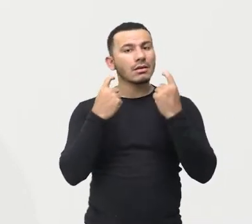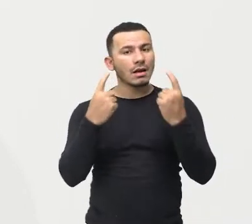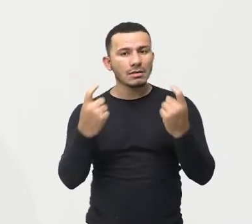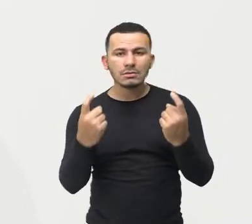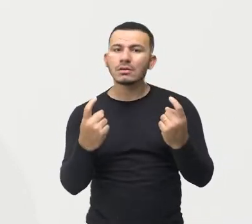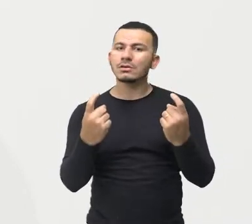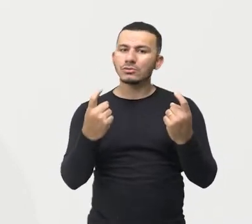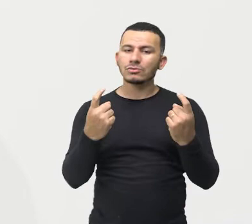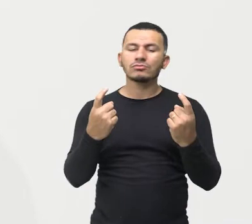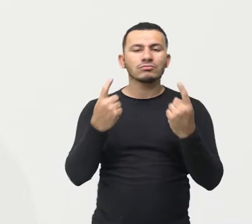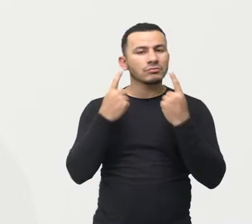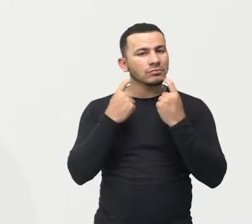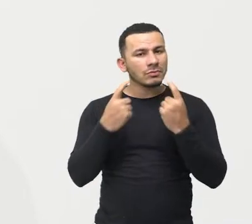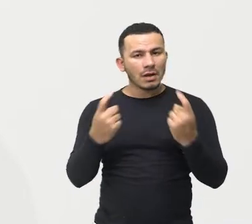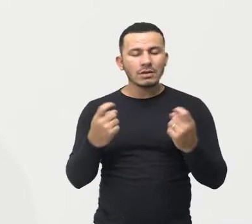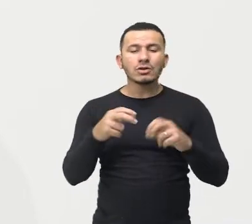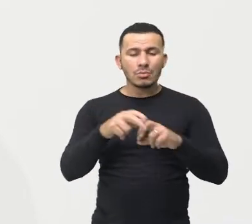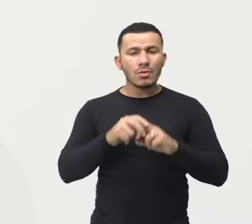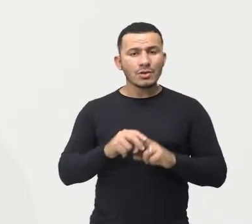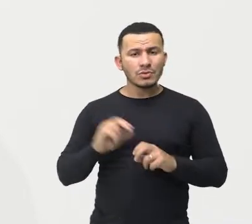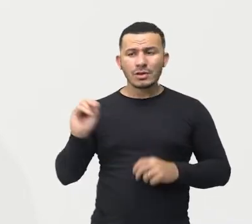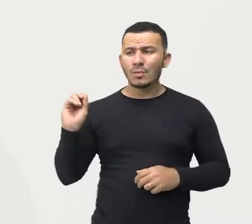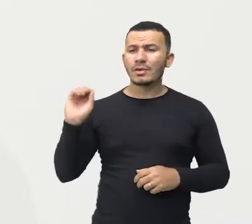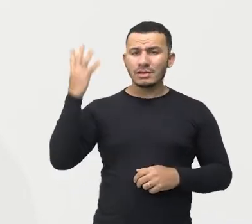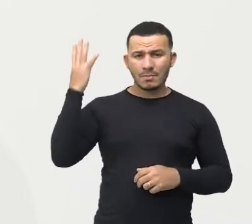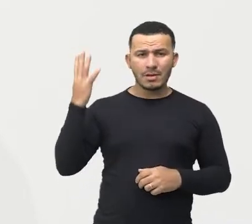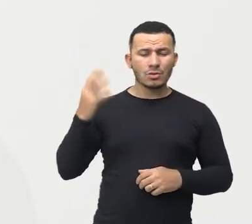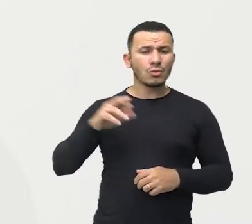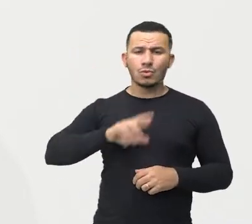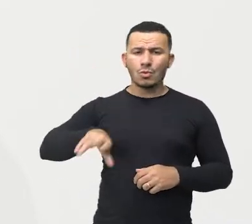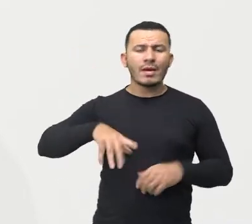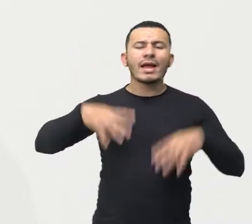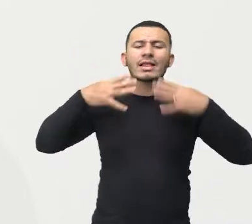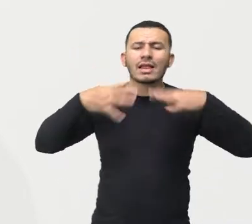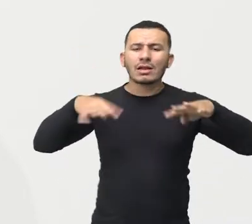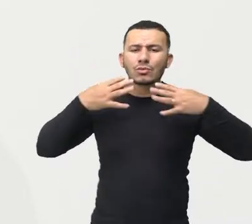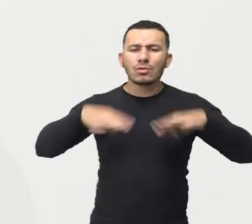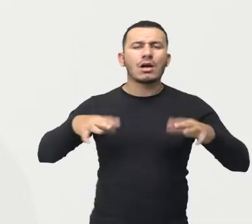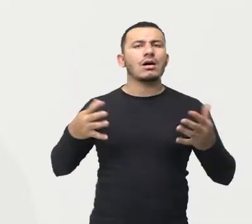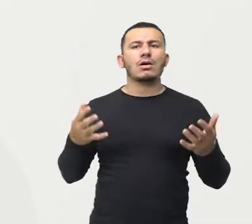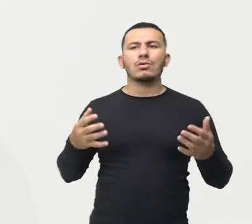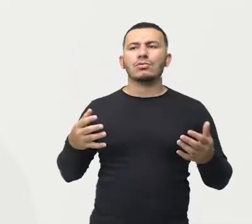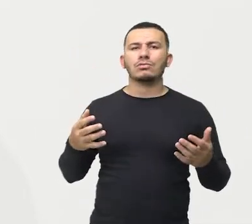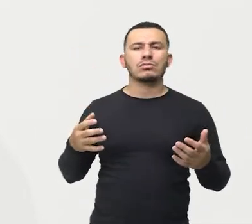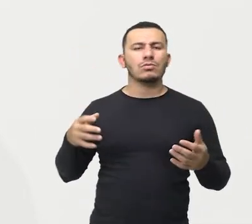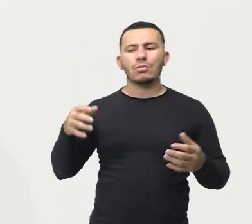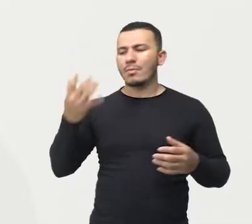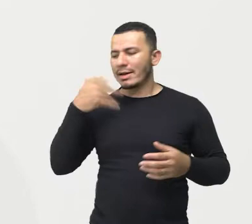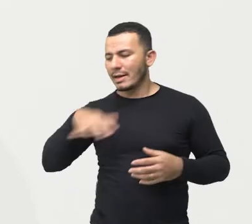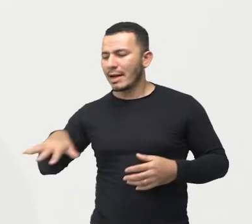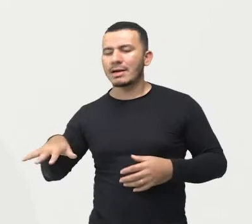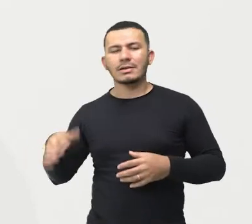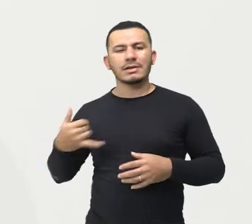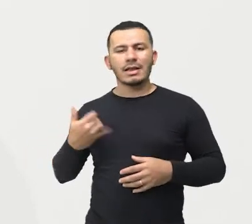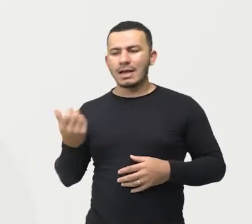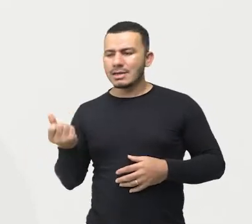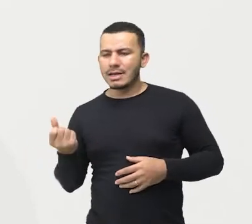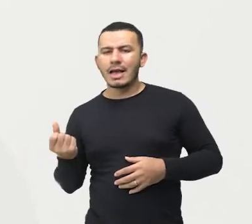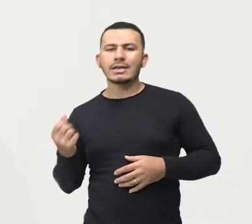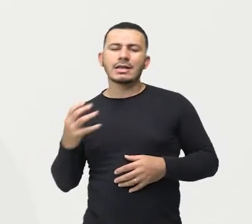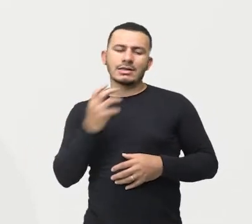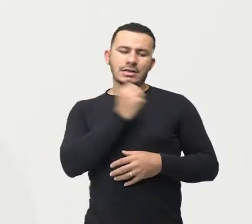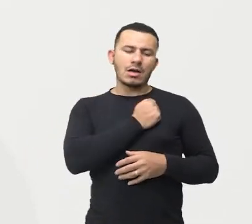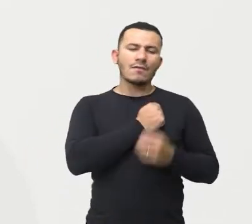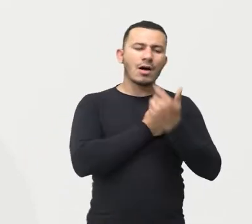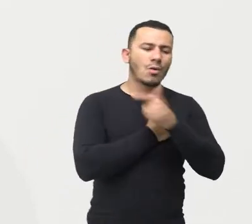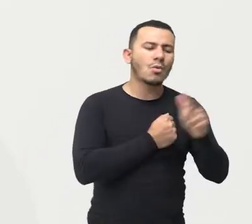interessante devido a esse acontecimento, porque não é comum a gente ter essa ideia de uma criança que salva outra